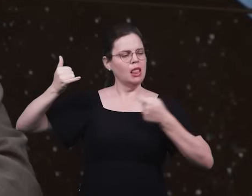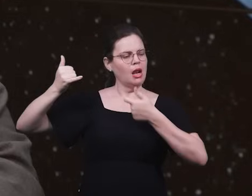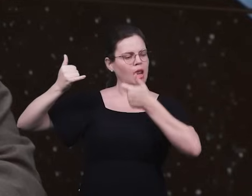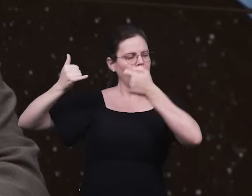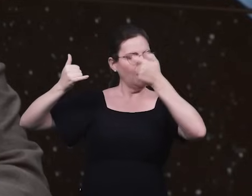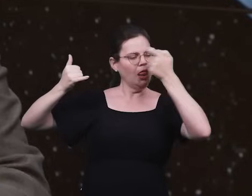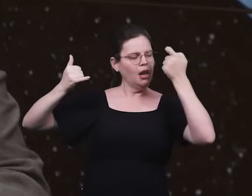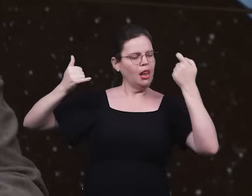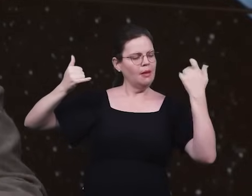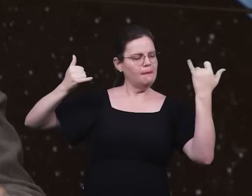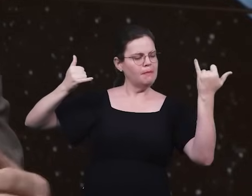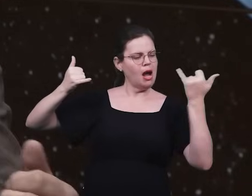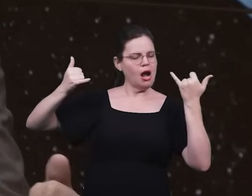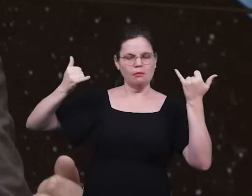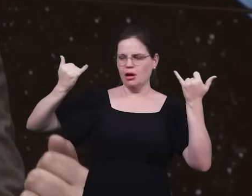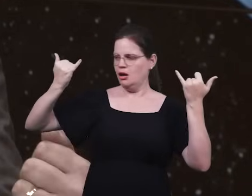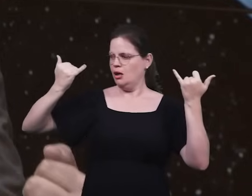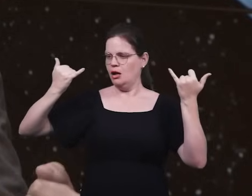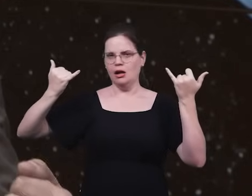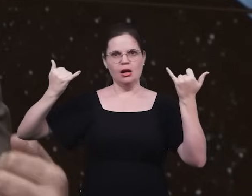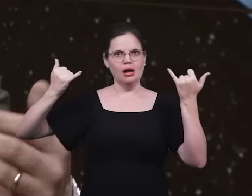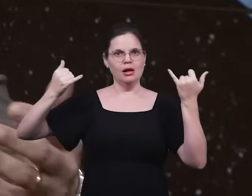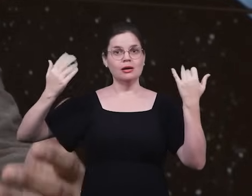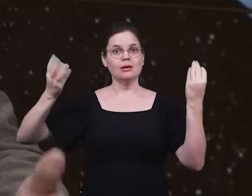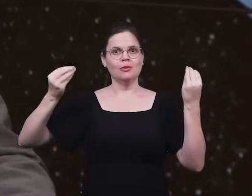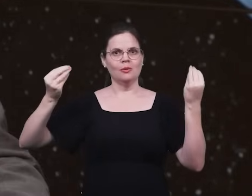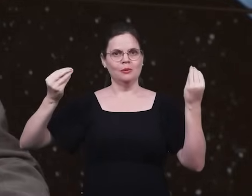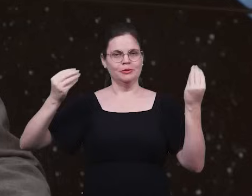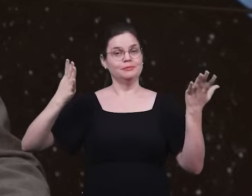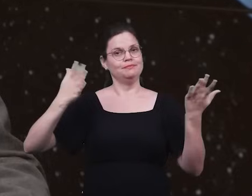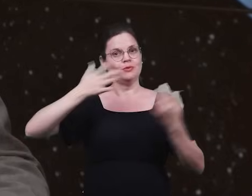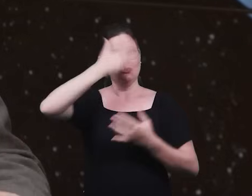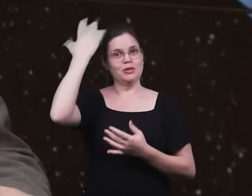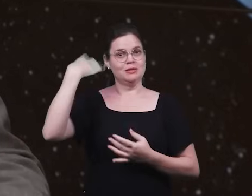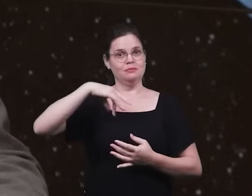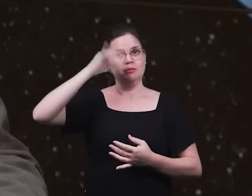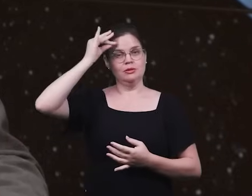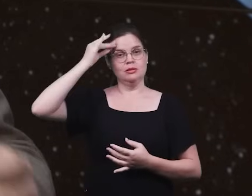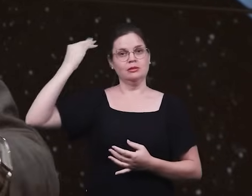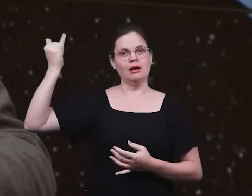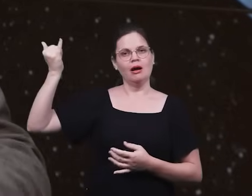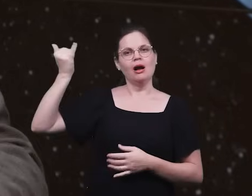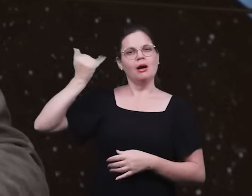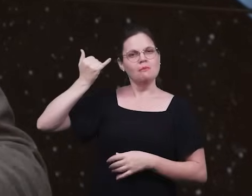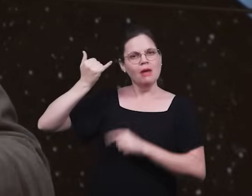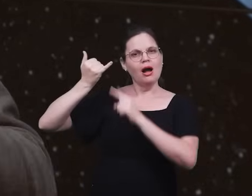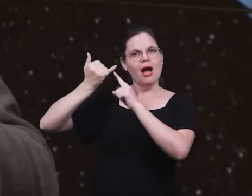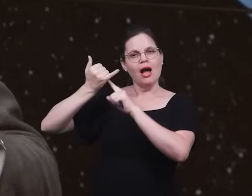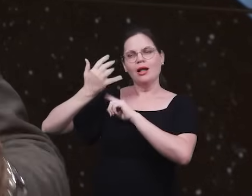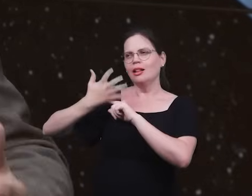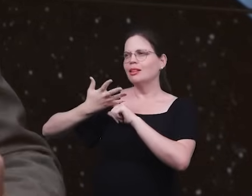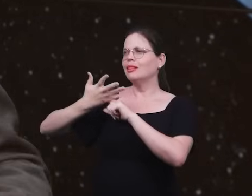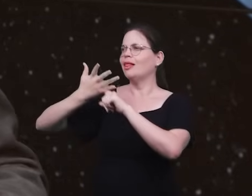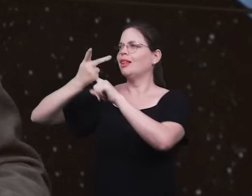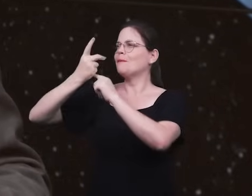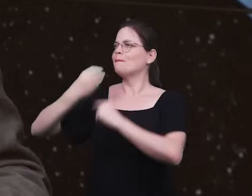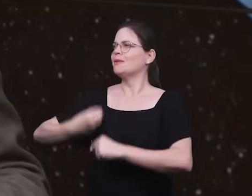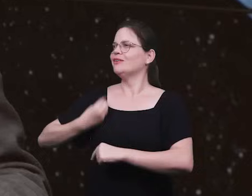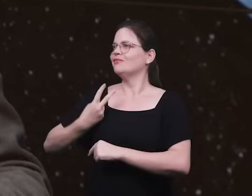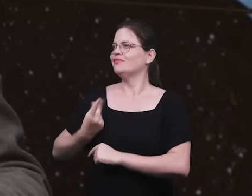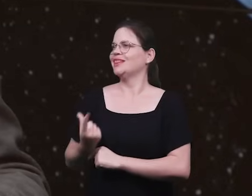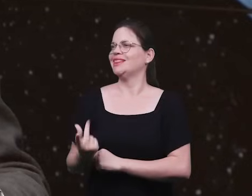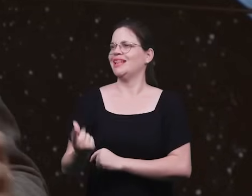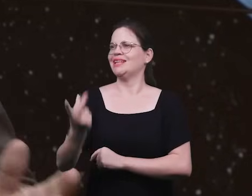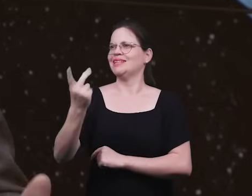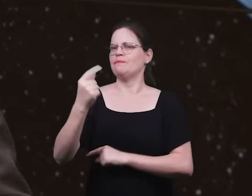bom se a voz do Espírito leva o homem à vida eterna a voz que não é do espírito ou essas vozes